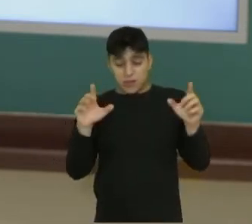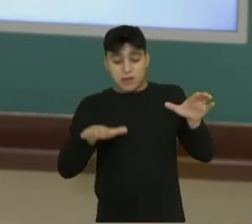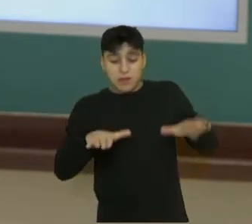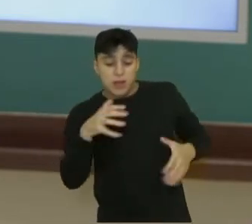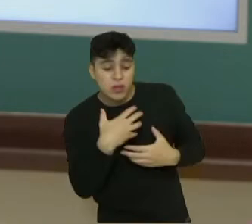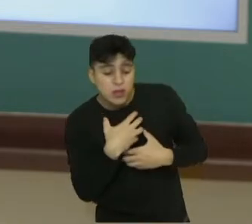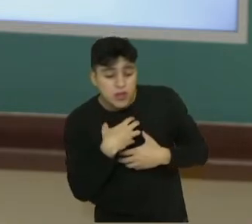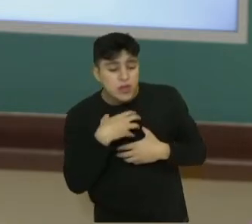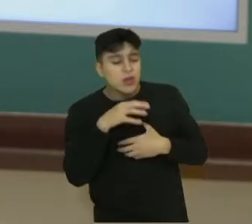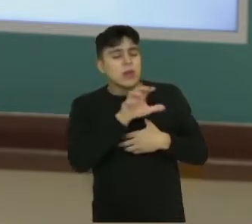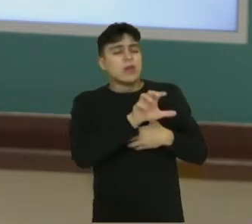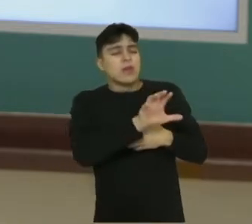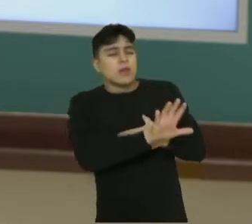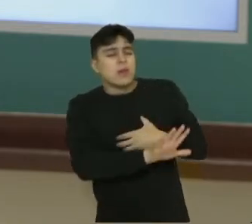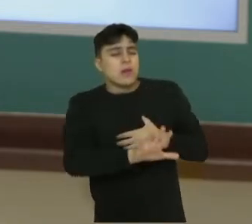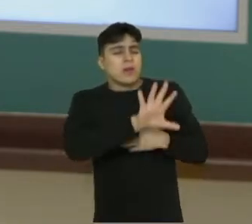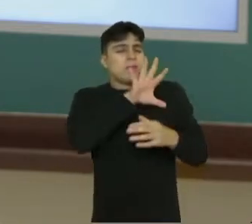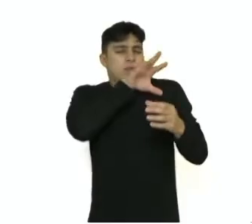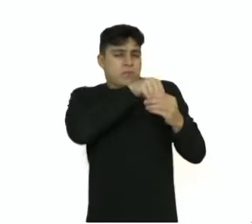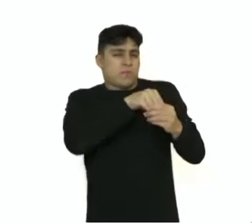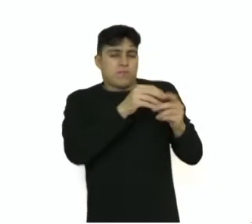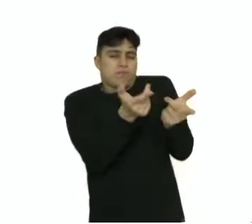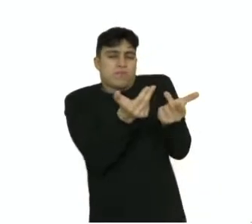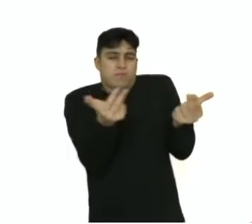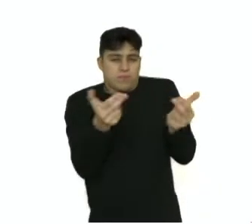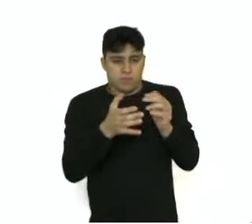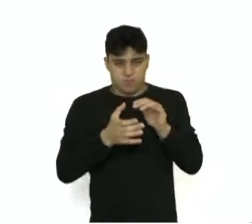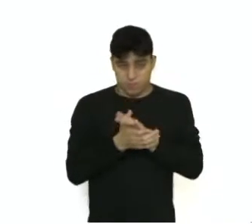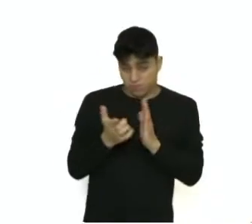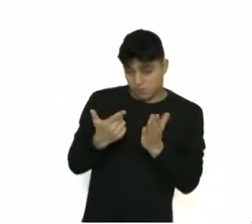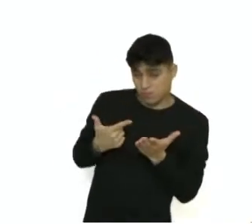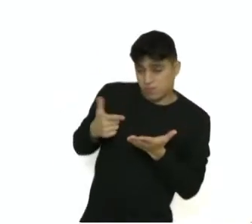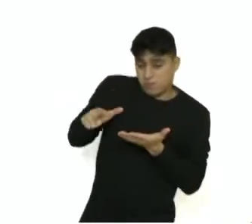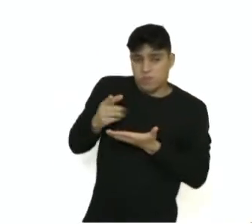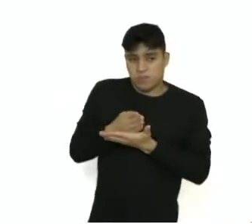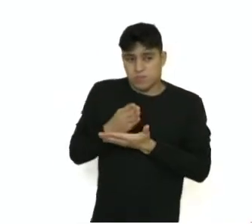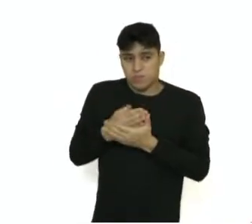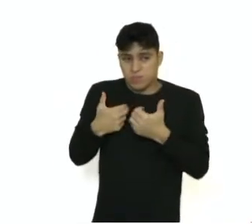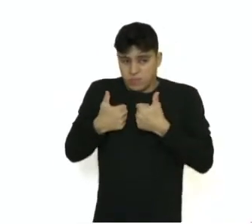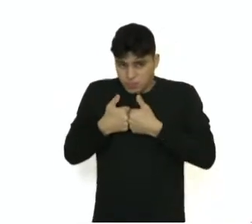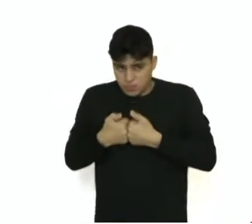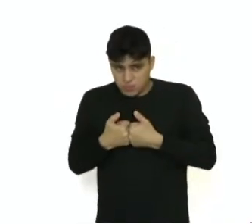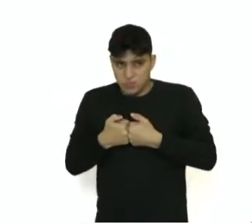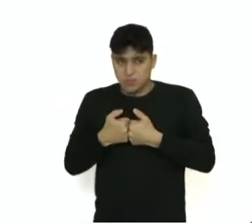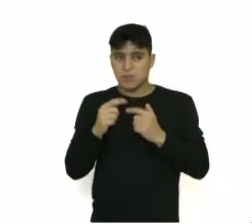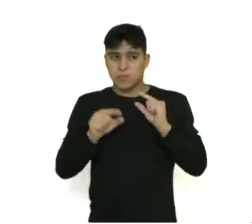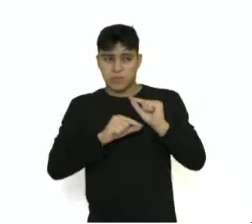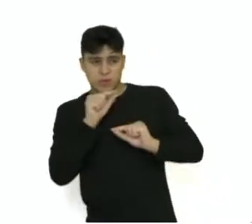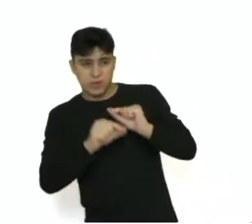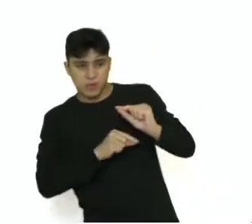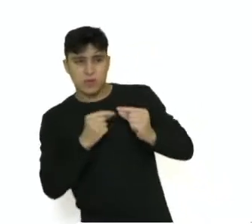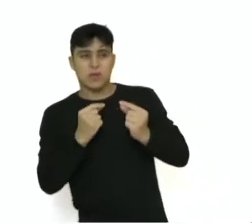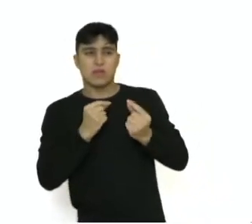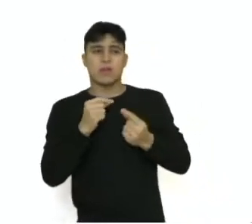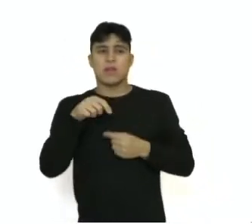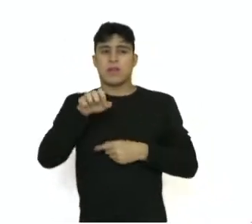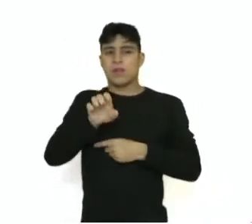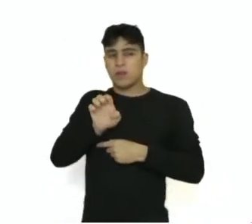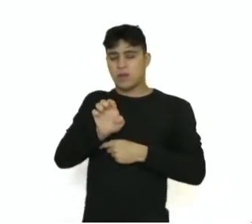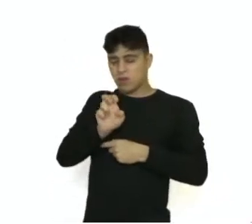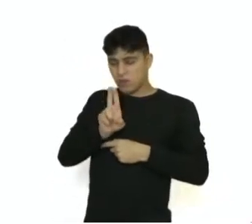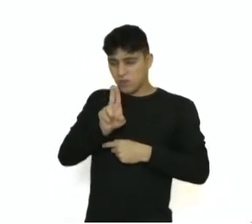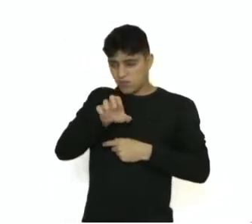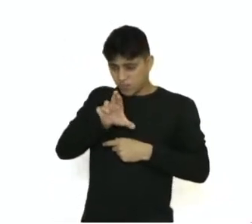estado. E também, em um outro livro, aí de física, do Paulo Ueno, ele fala que seria a capacidade de mudar